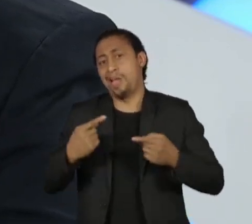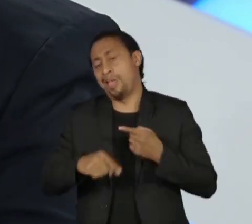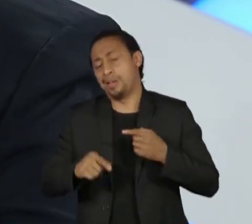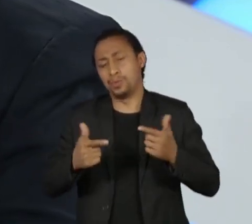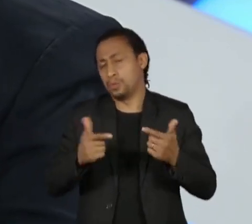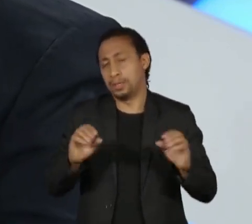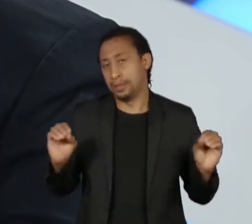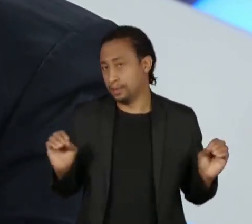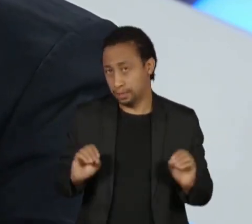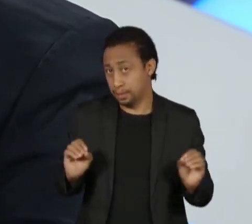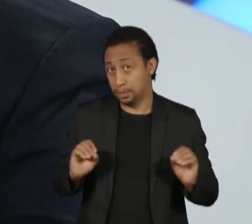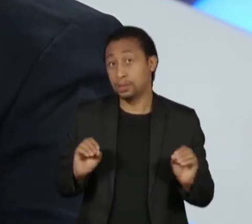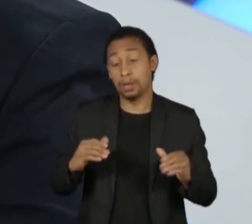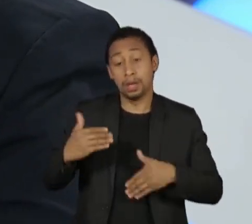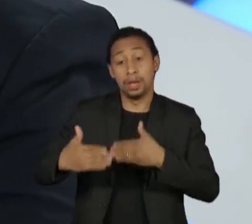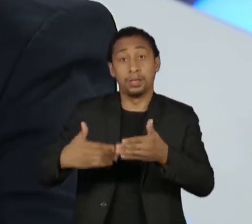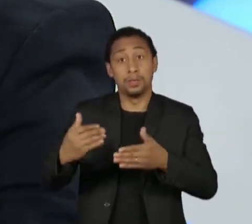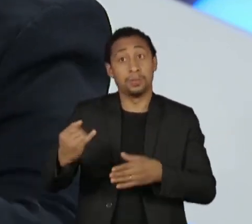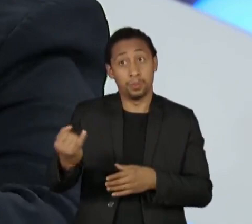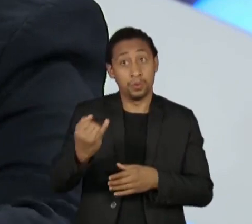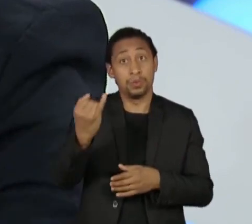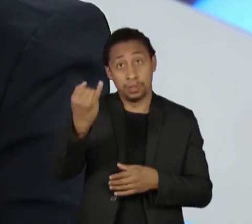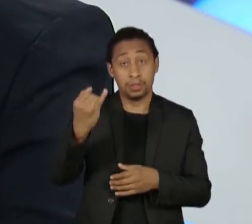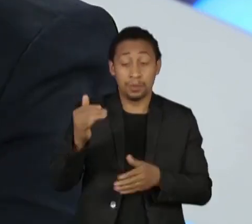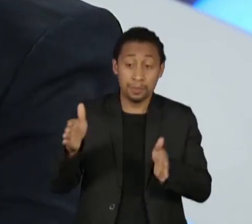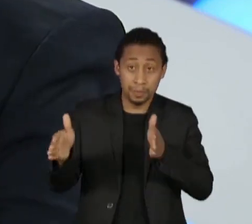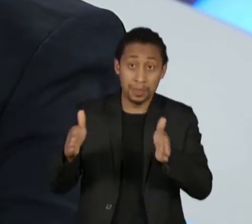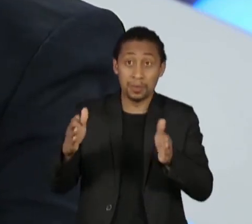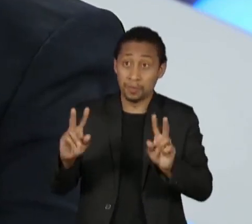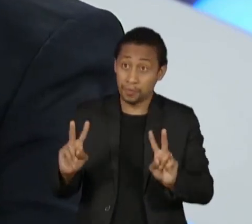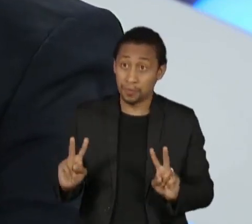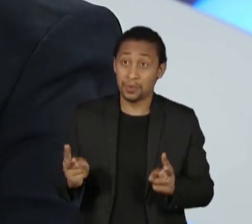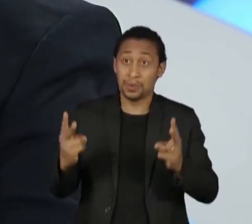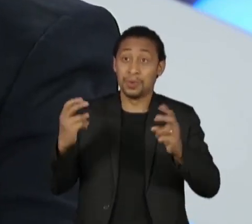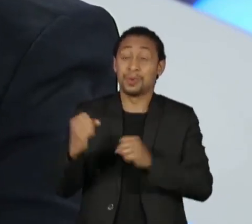civilizacional importante nesse ano tão vitorioso que é o ano de 2022.